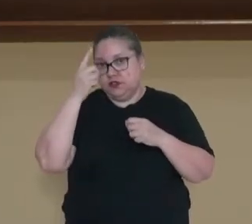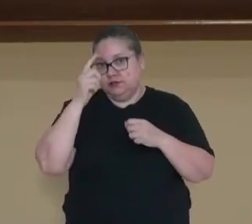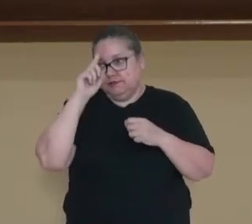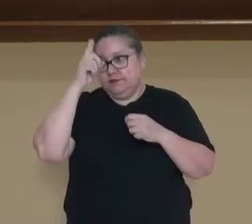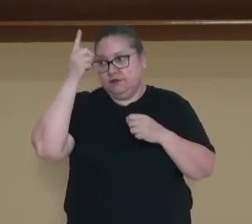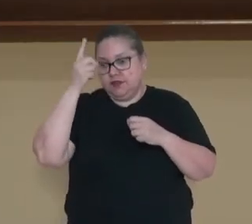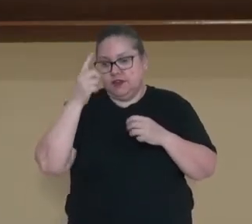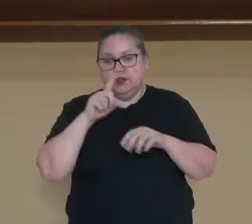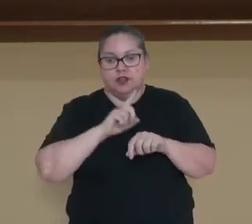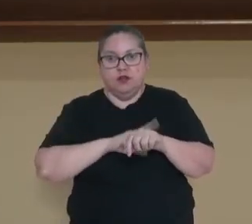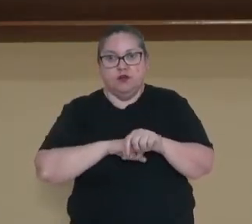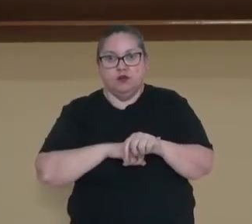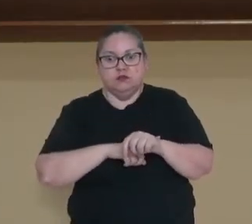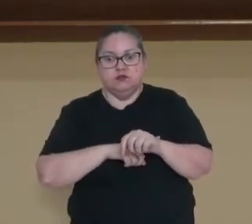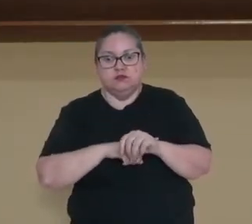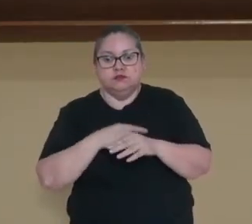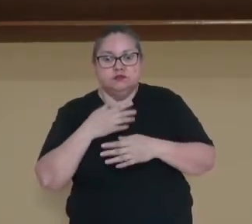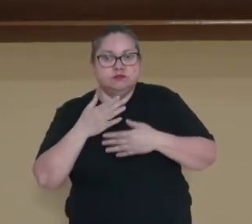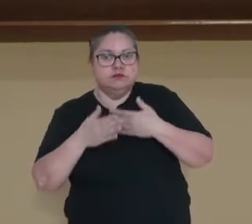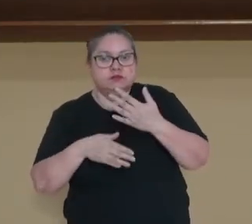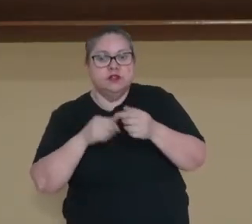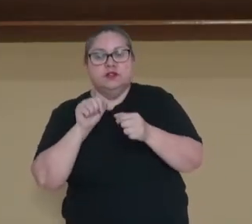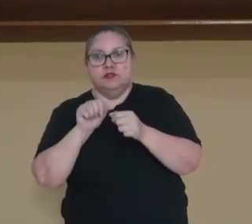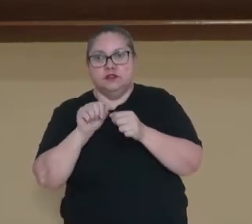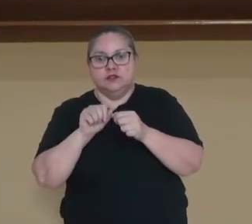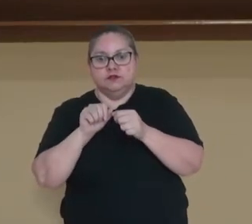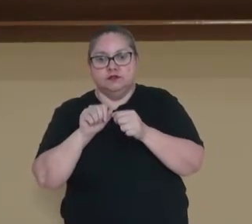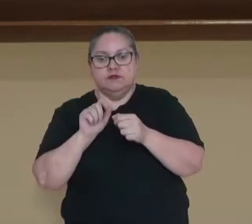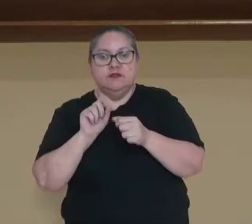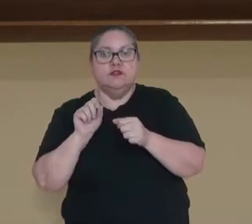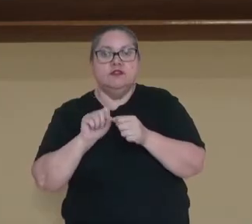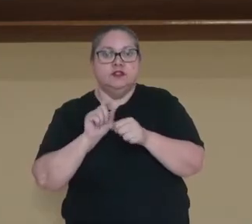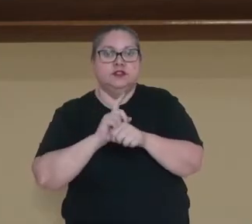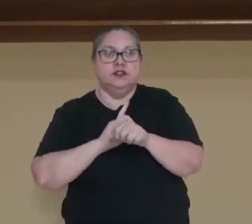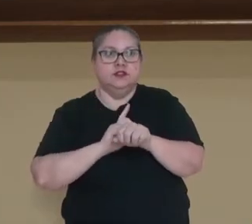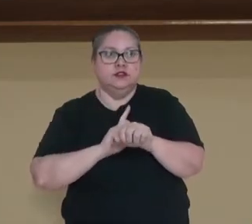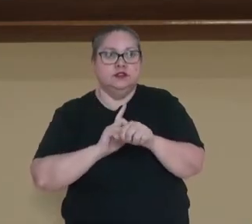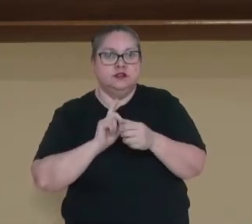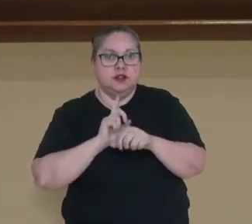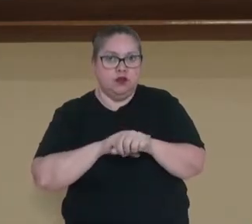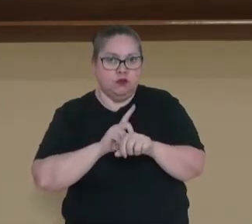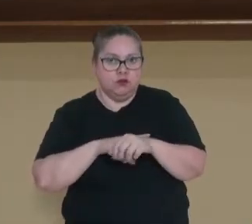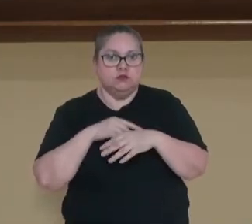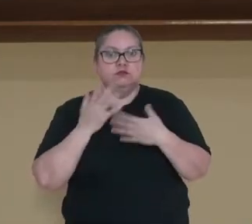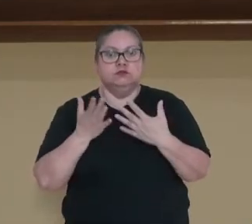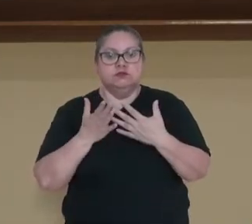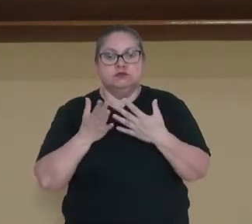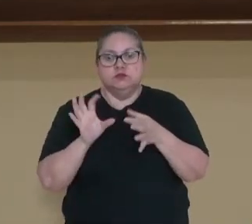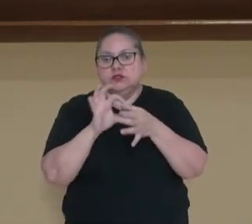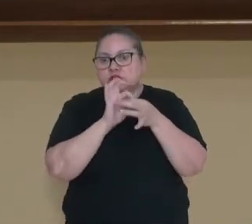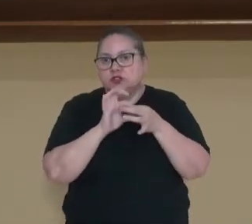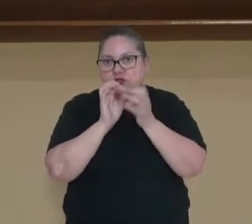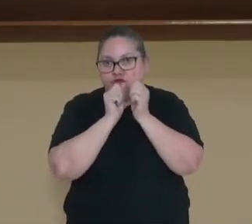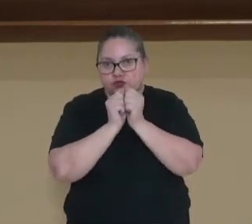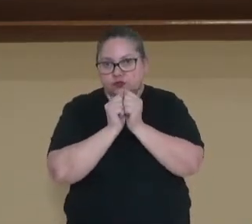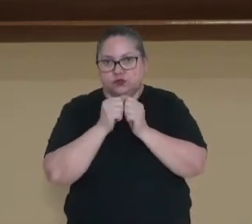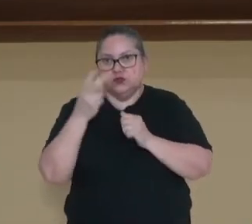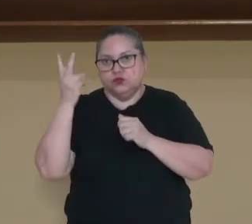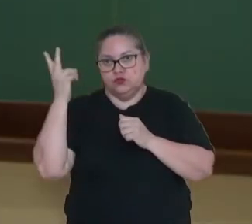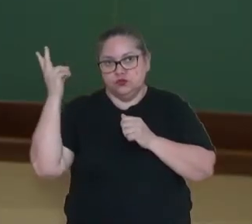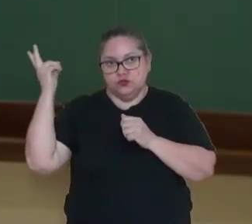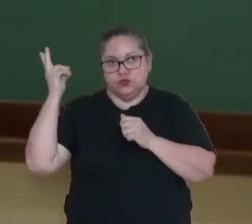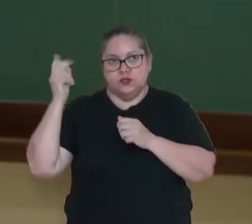tá? A criatividade é que nos leva à improvisação, ok? Por isso que eles estão um interligado ao outro,